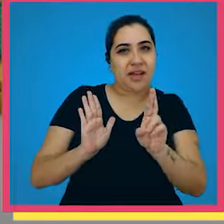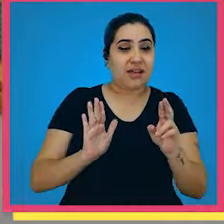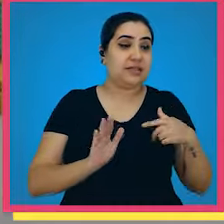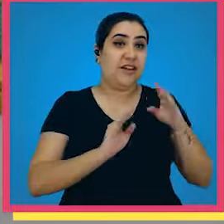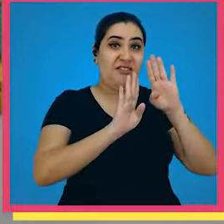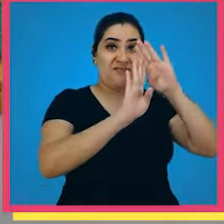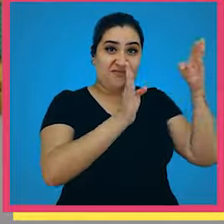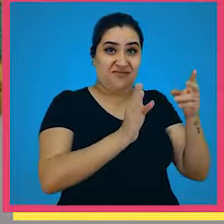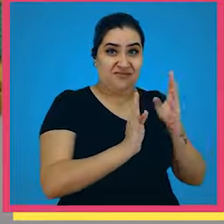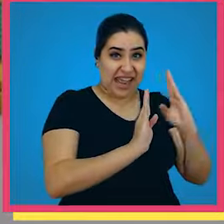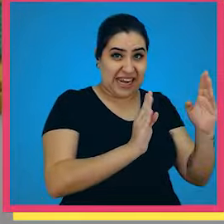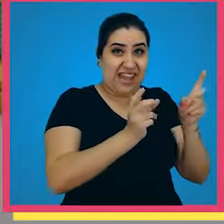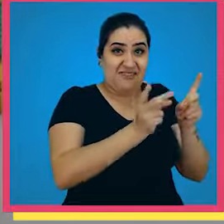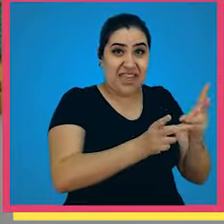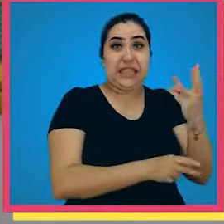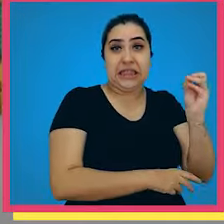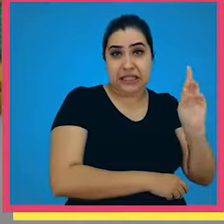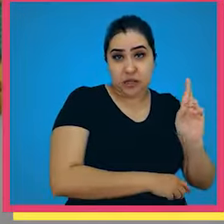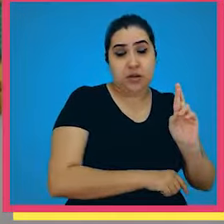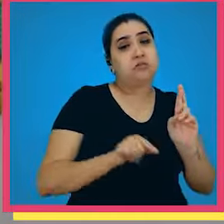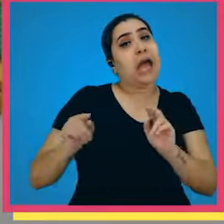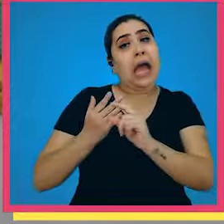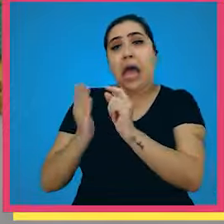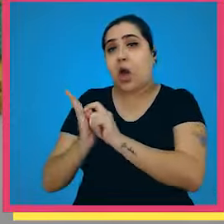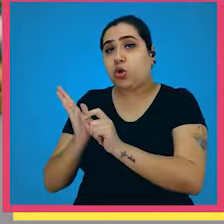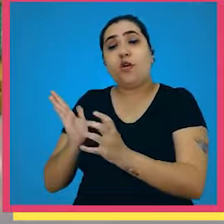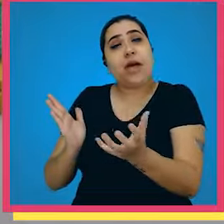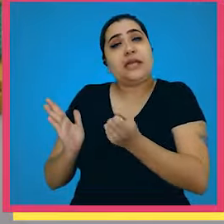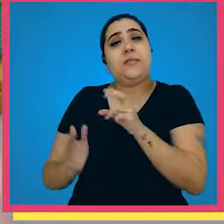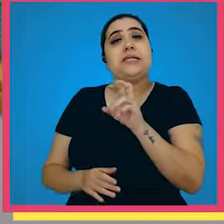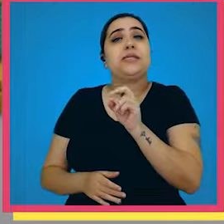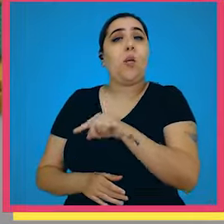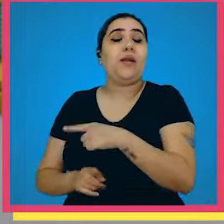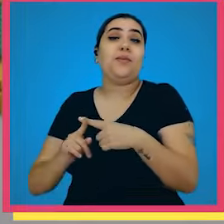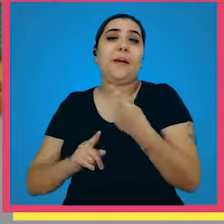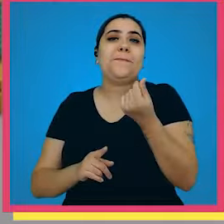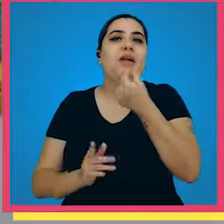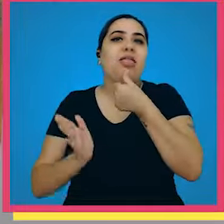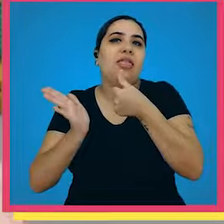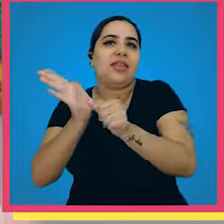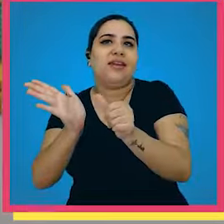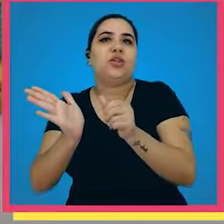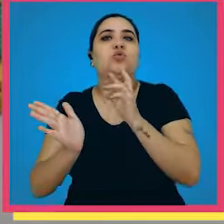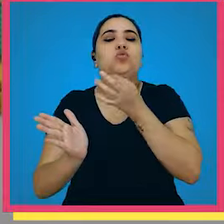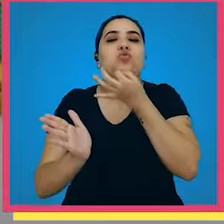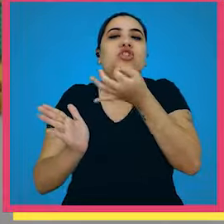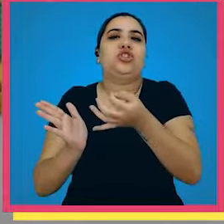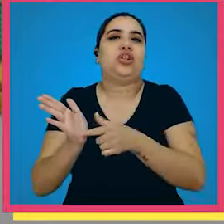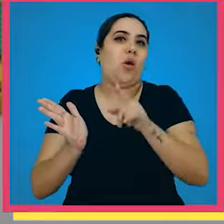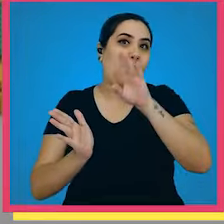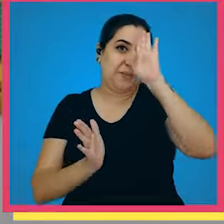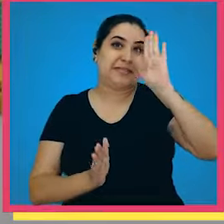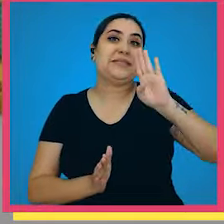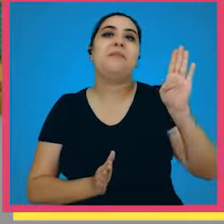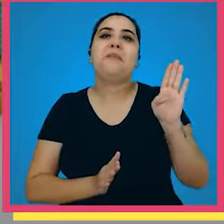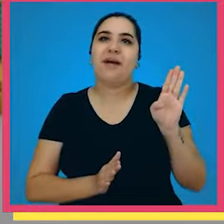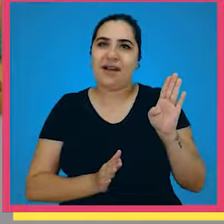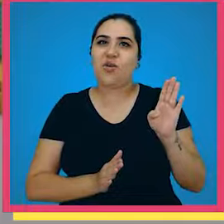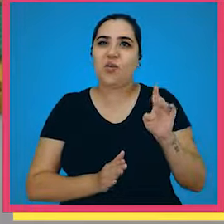é 50 e a livraria vende a 30, o autor vai receber em cima de 50, porque ele é o preço sugerido daquele livro, é o